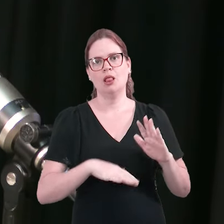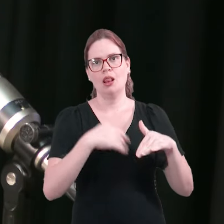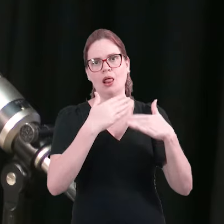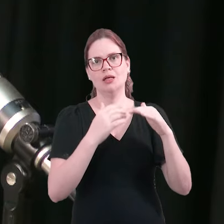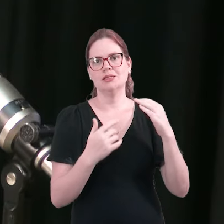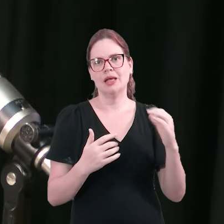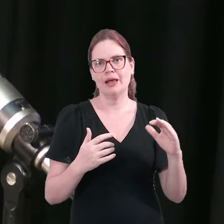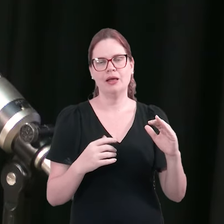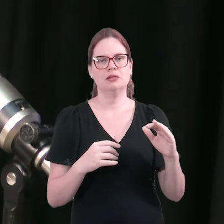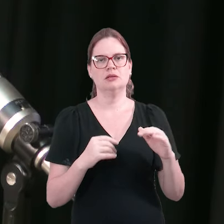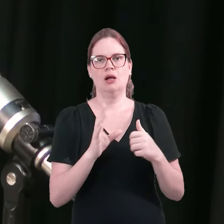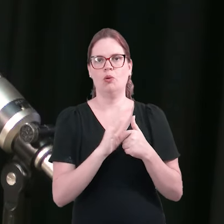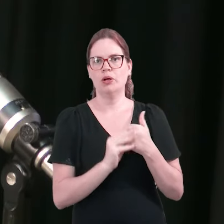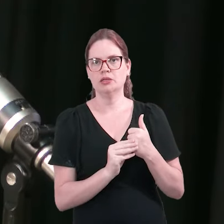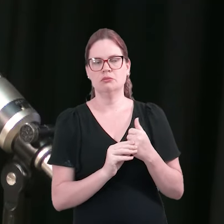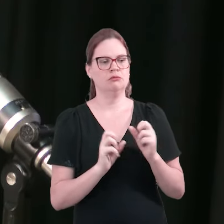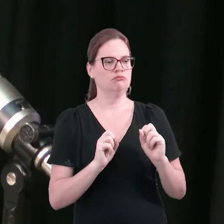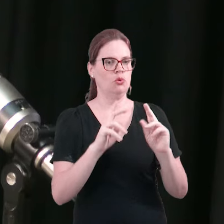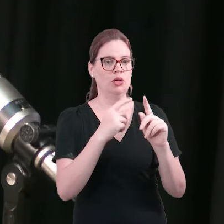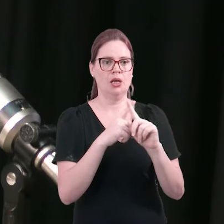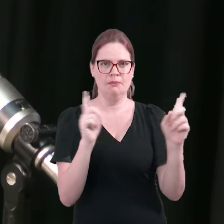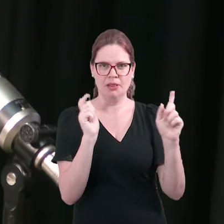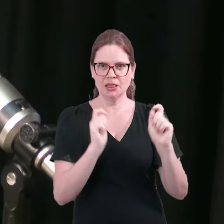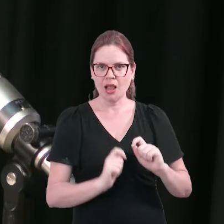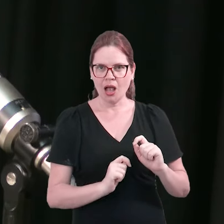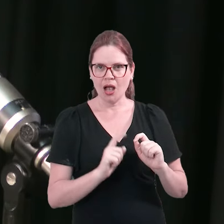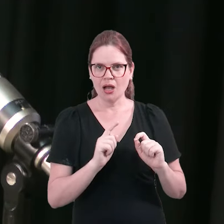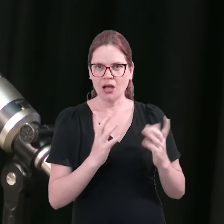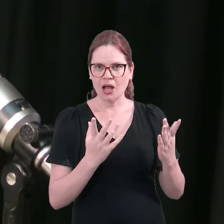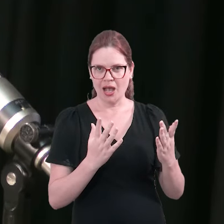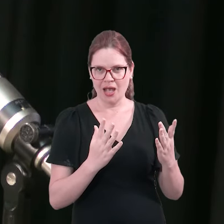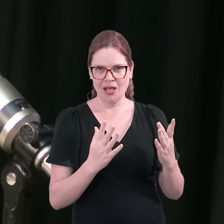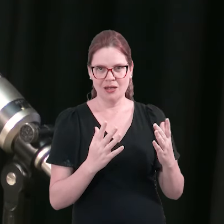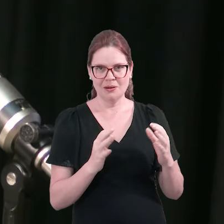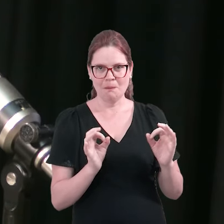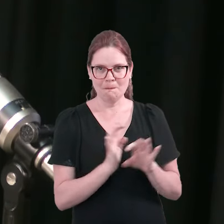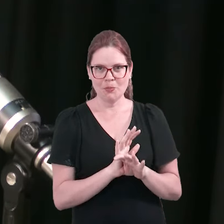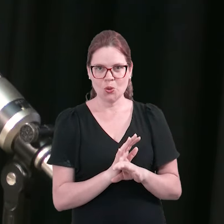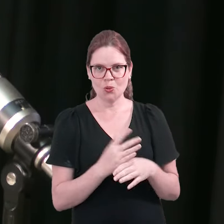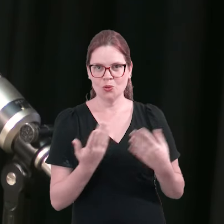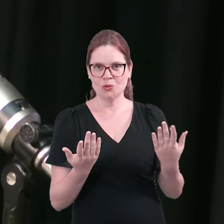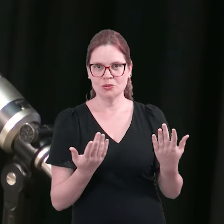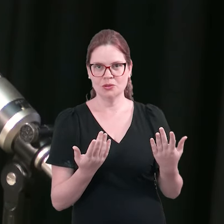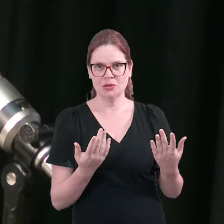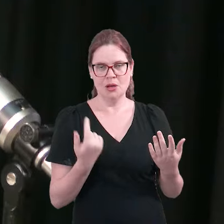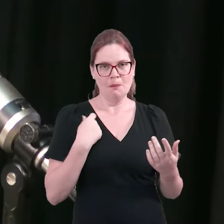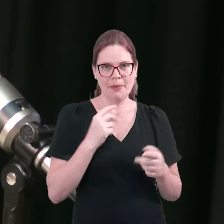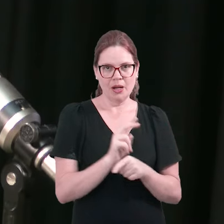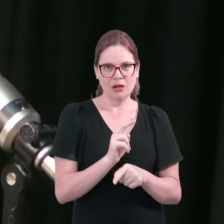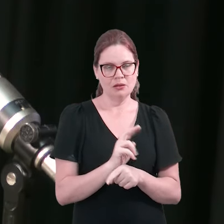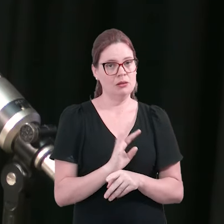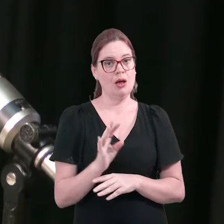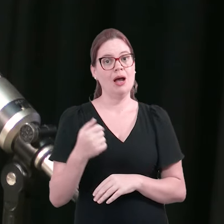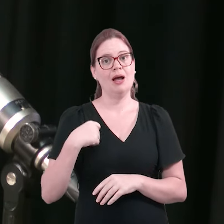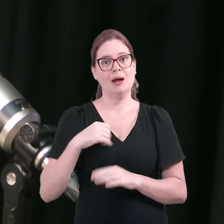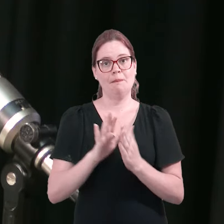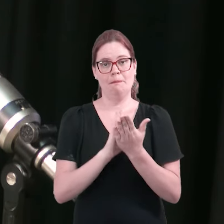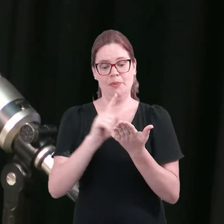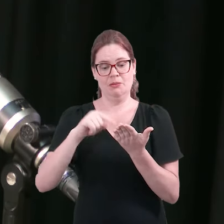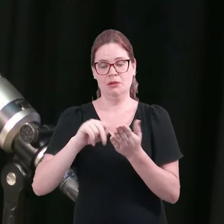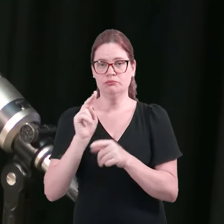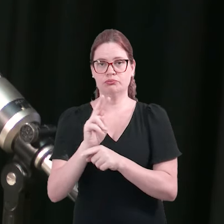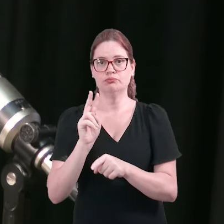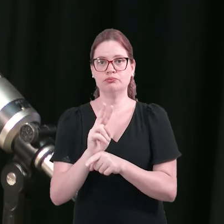avance no conhecimento, tudo isso não seria o suficiente, né, para que a palavra de Deus fosse preservada. A palavra de